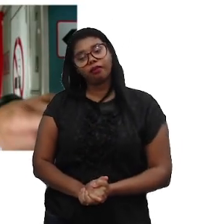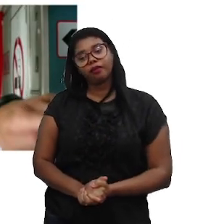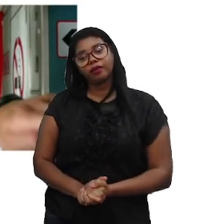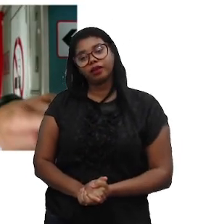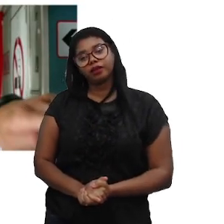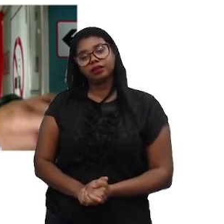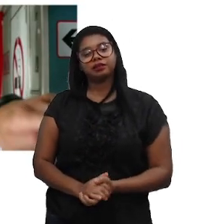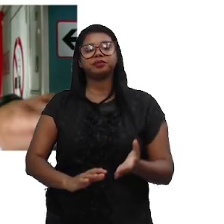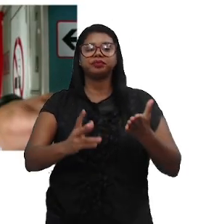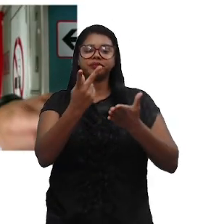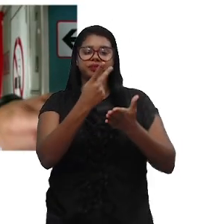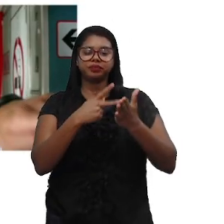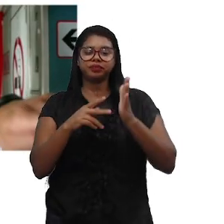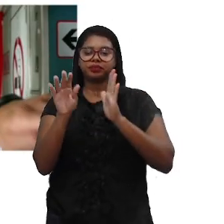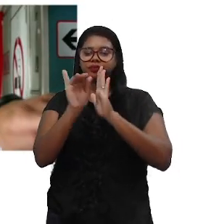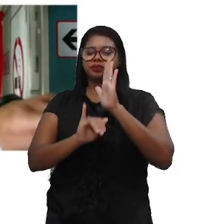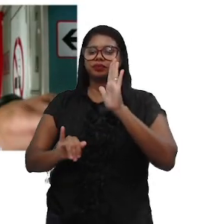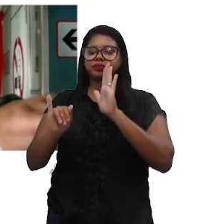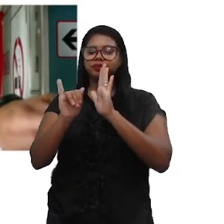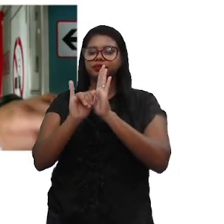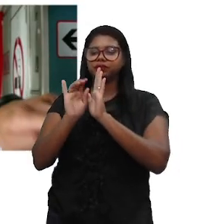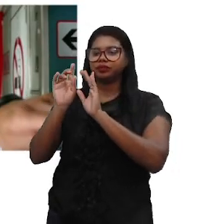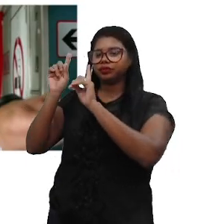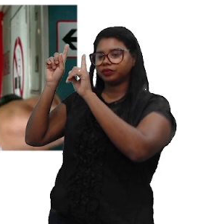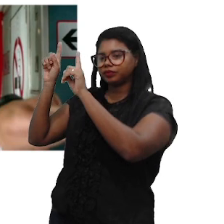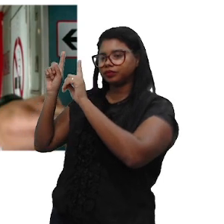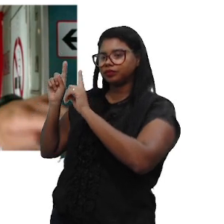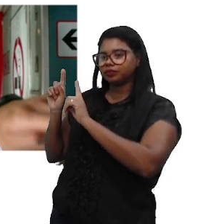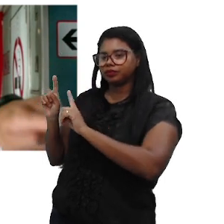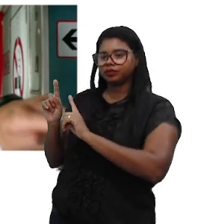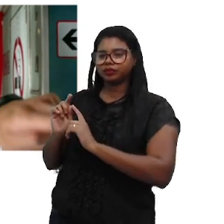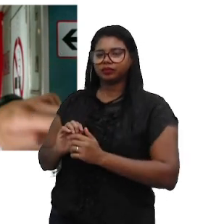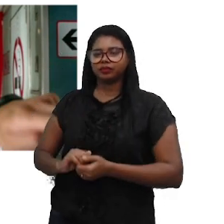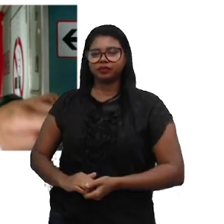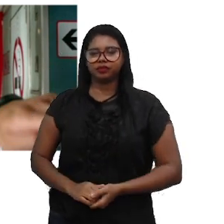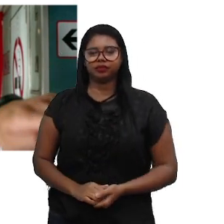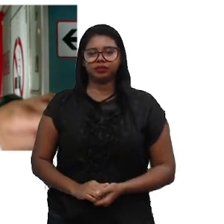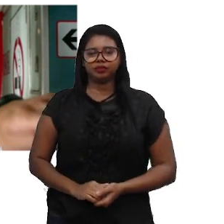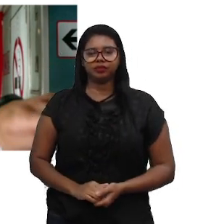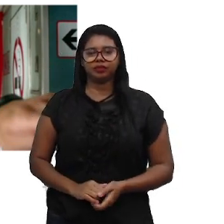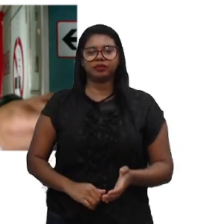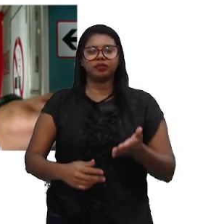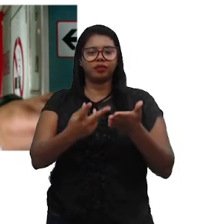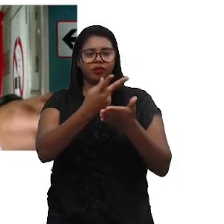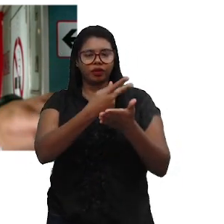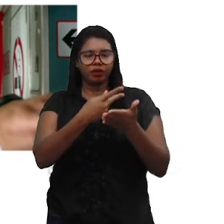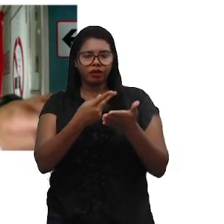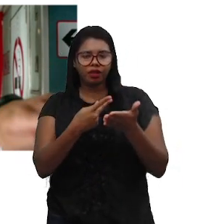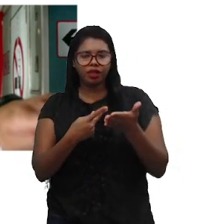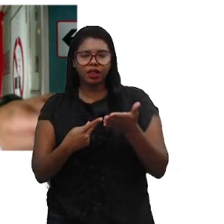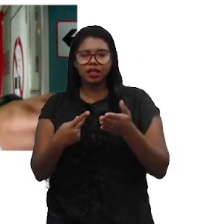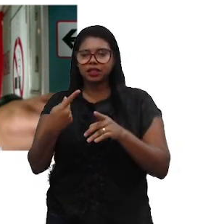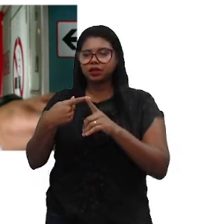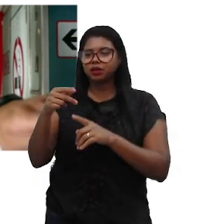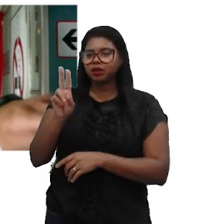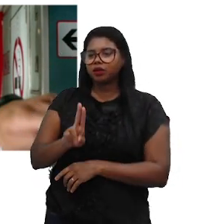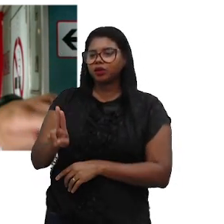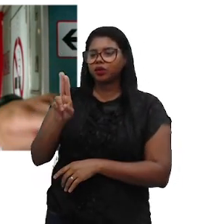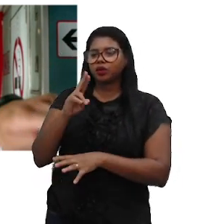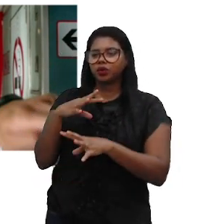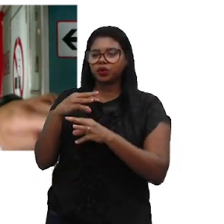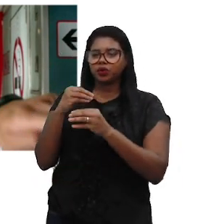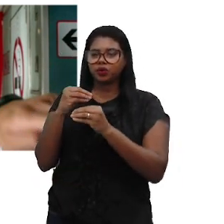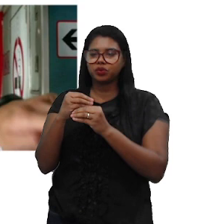A ilustração no storyboard. O storyboard é um tipo de desenho bem peculiar, assim, porque ele é muito usado